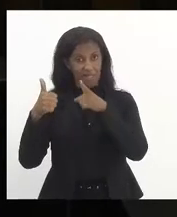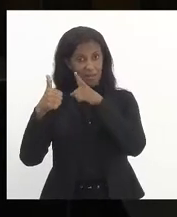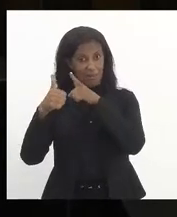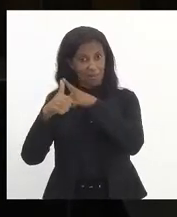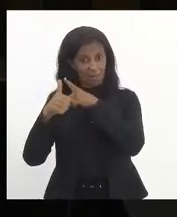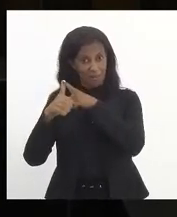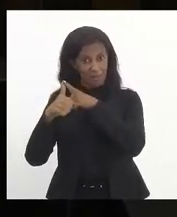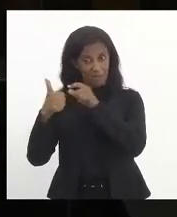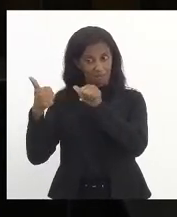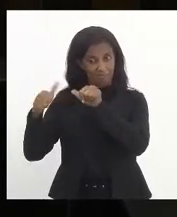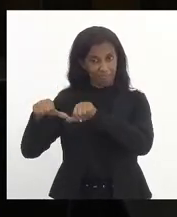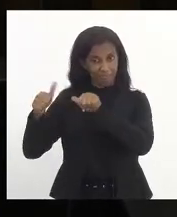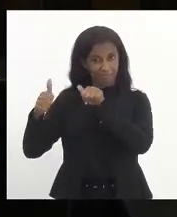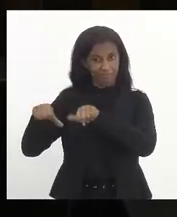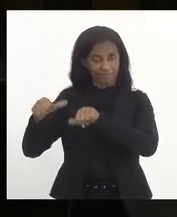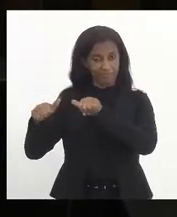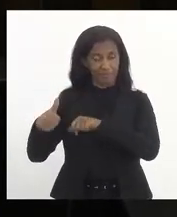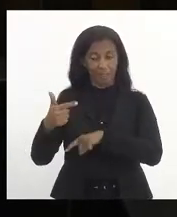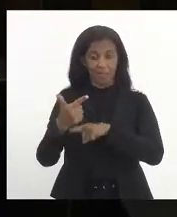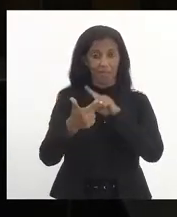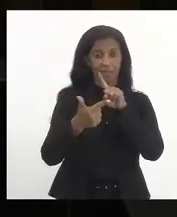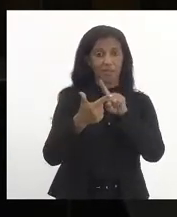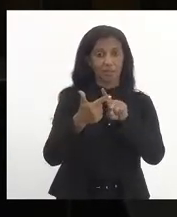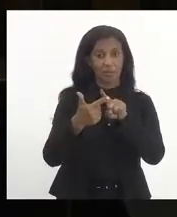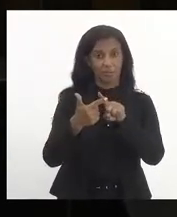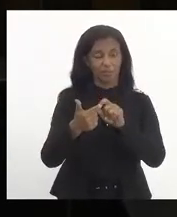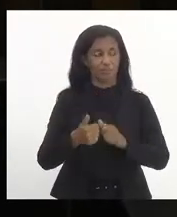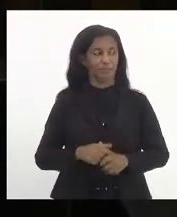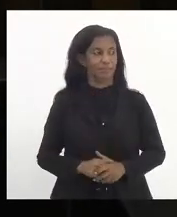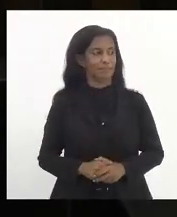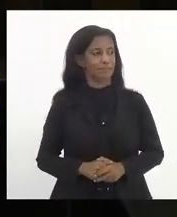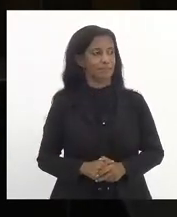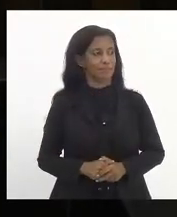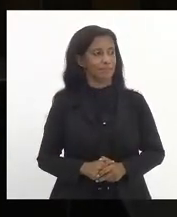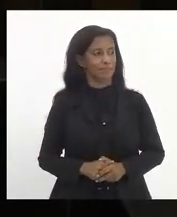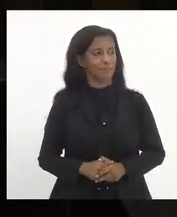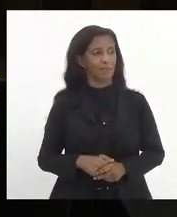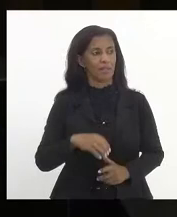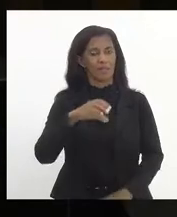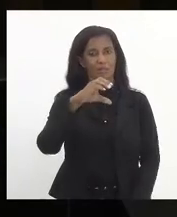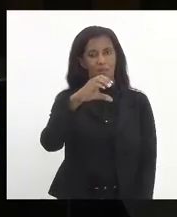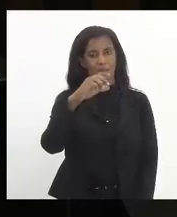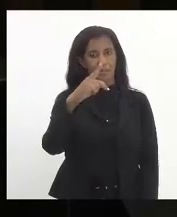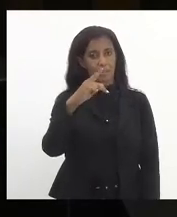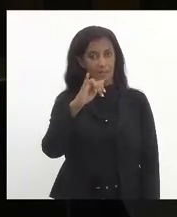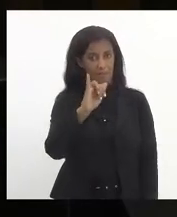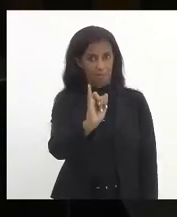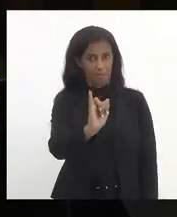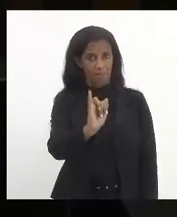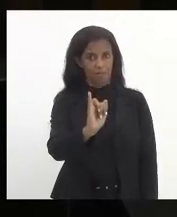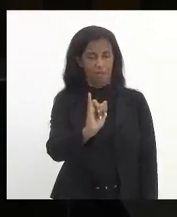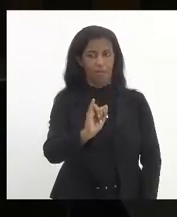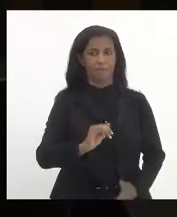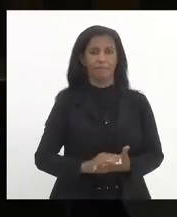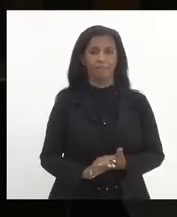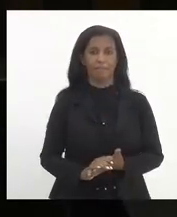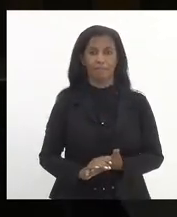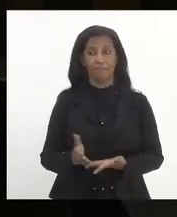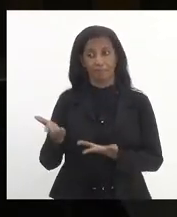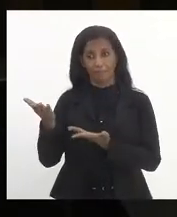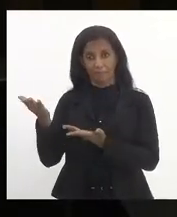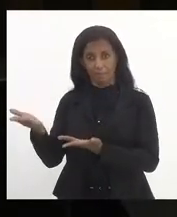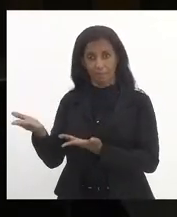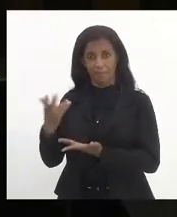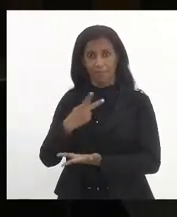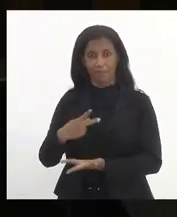aspecto. O segundo aspecto, na CPI que presidimos, e a senhora sabe bem